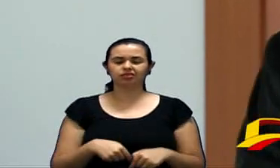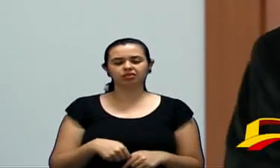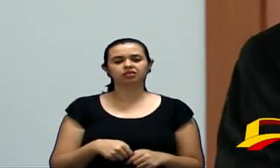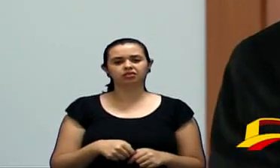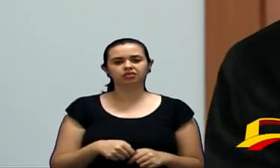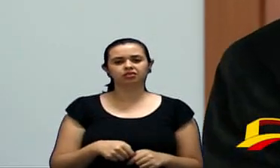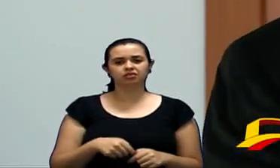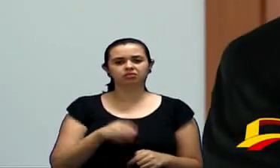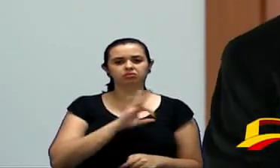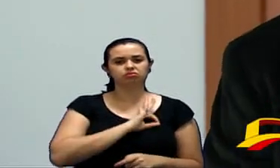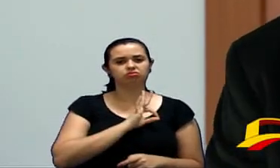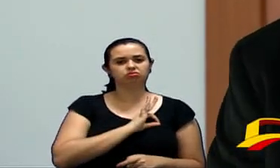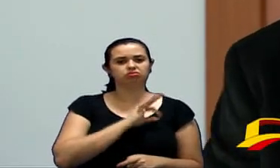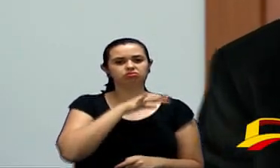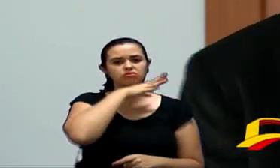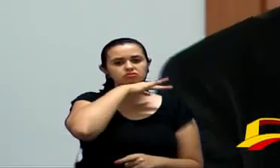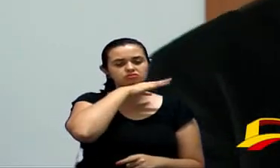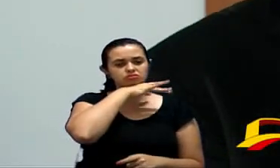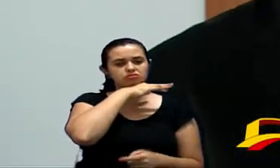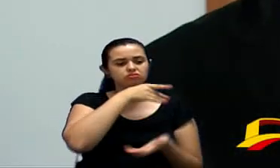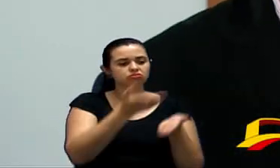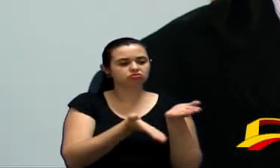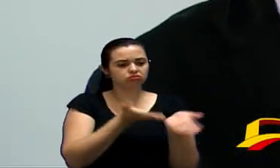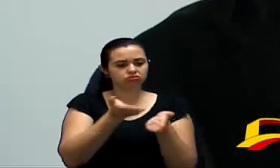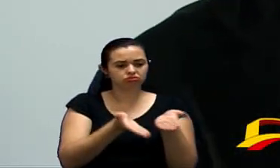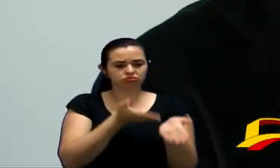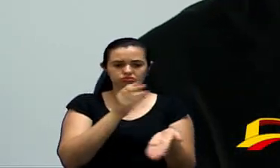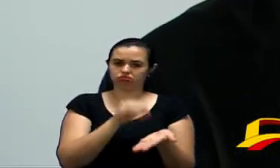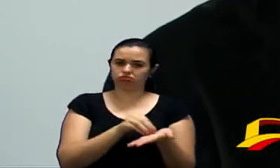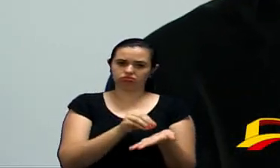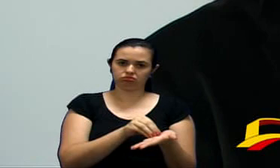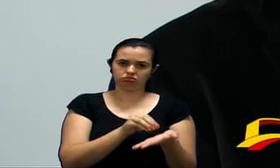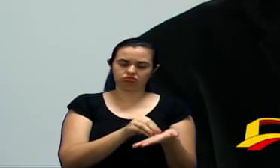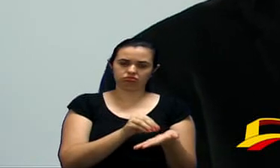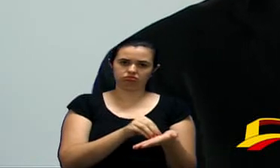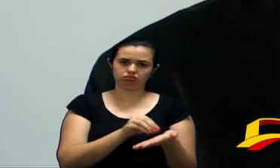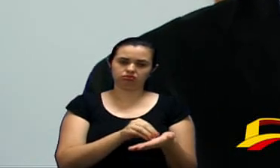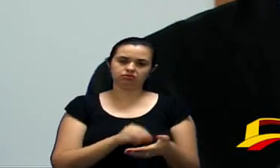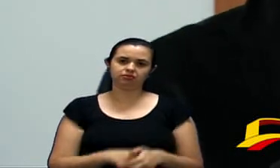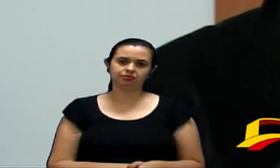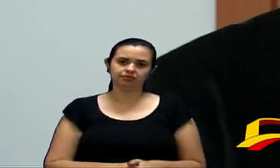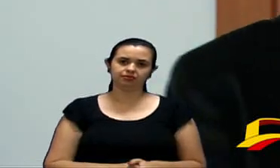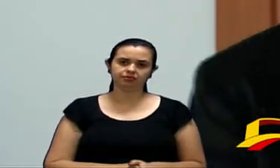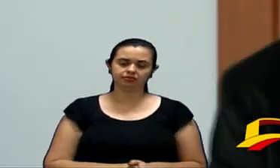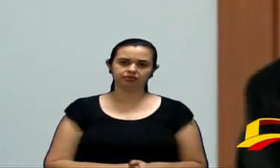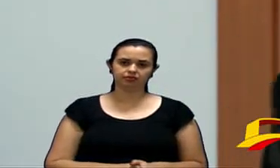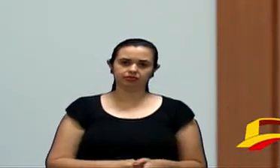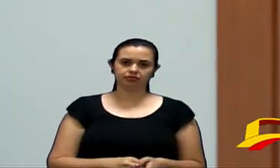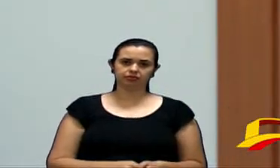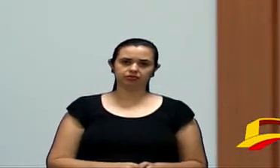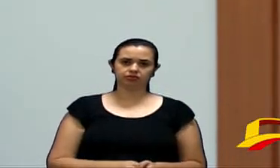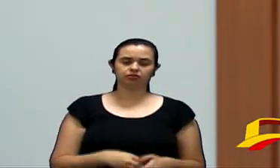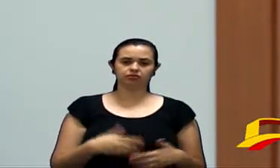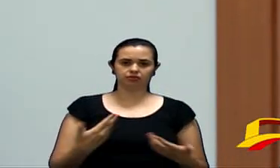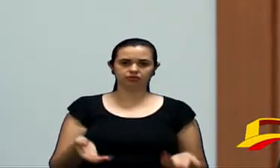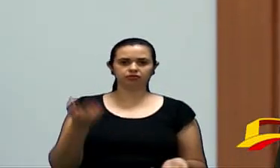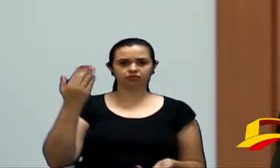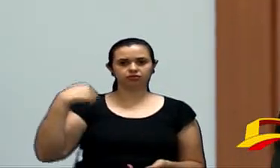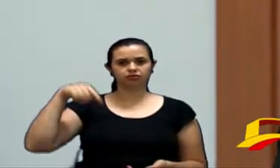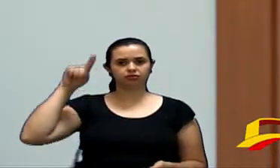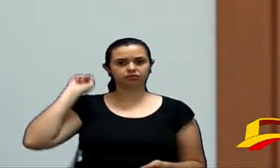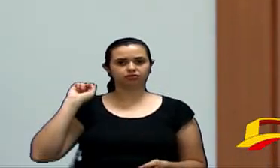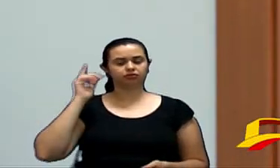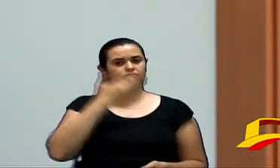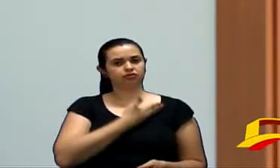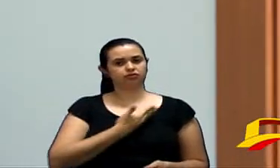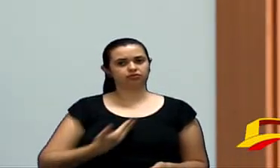mal atendida, e eu repito aqui o que eu falei de manhã no tempo da liderança. O governador, então, ex-governador, que